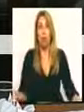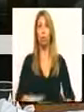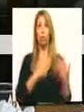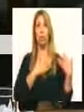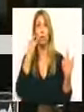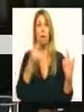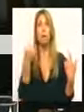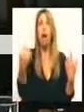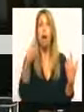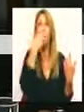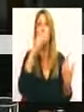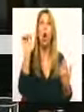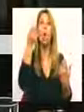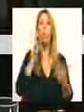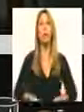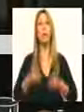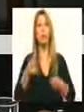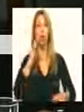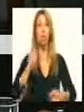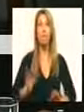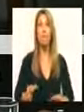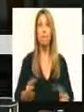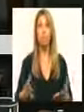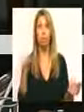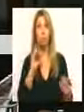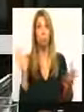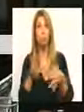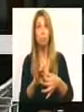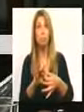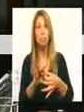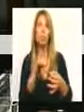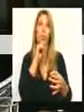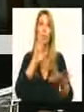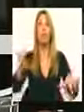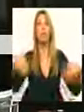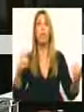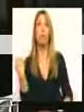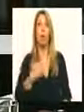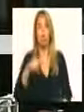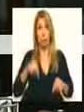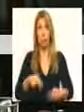feito o investimento necessário para esse fim, provavelmente hoje não estaríamos aqui, mais uma vez, a debater